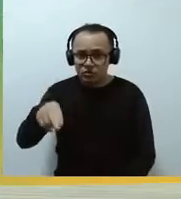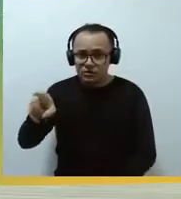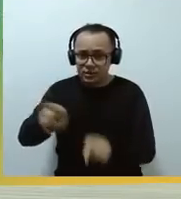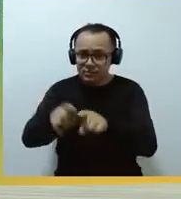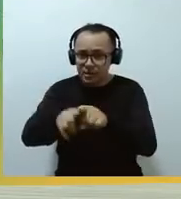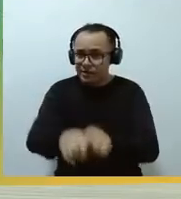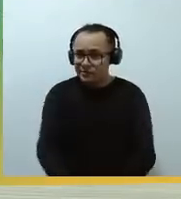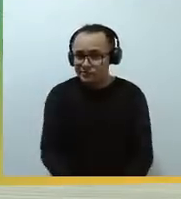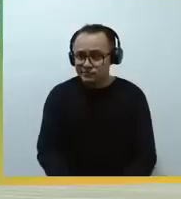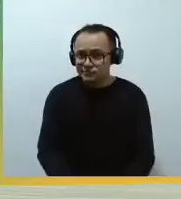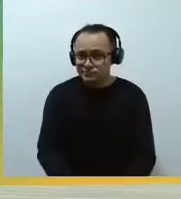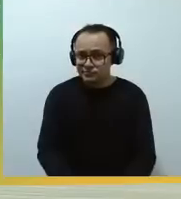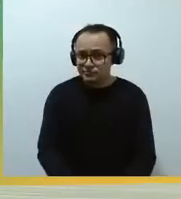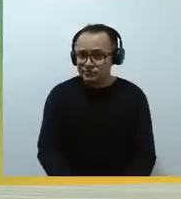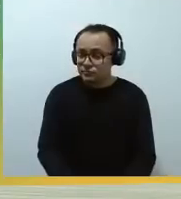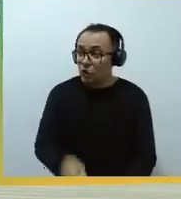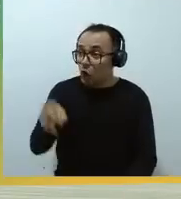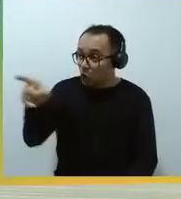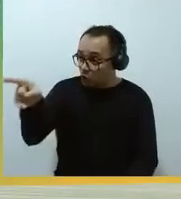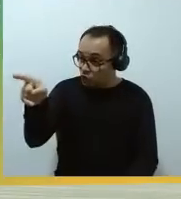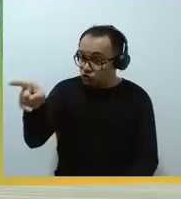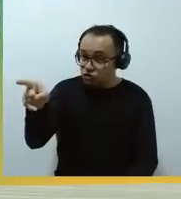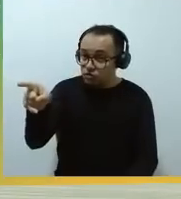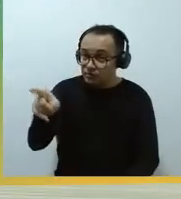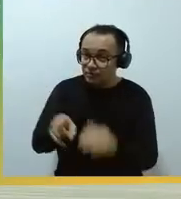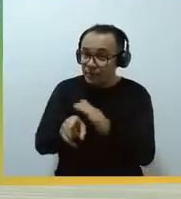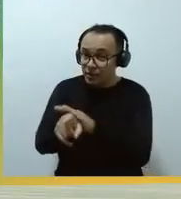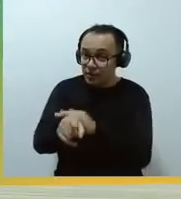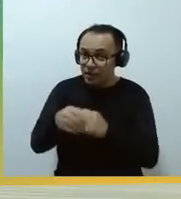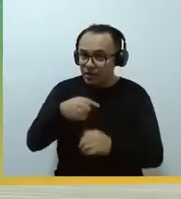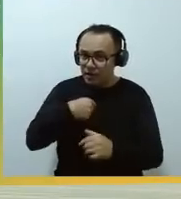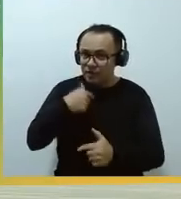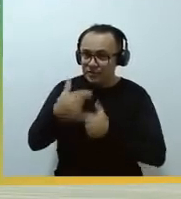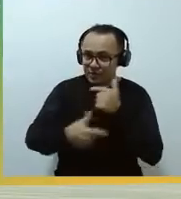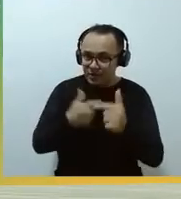intermediou... Eu trabalhei para a minha campanha de vereador, né? Diferente.